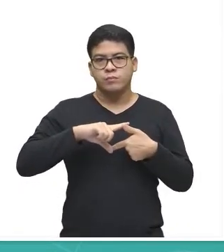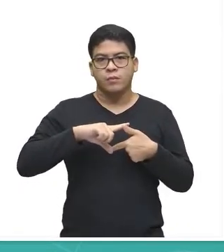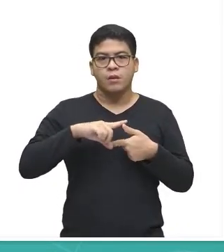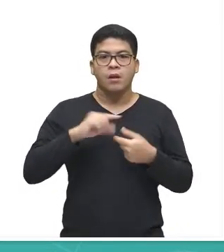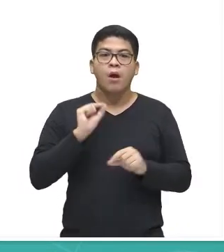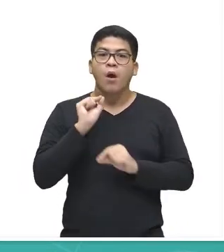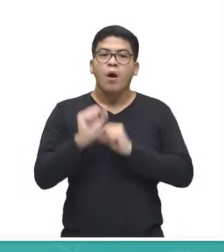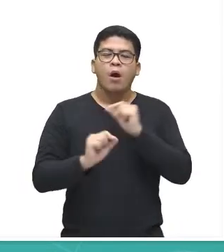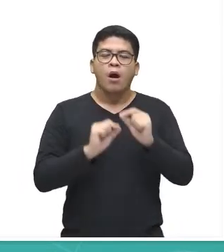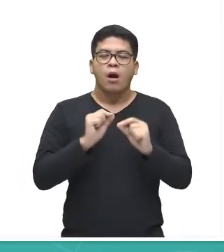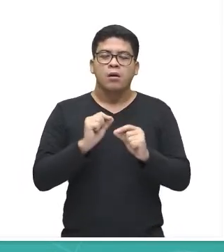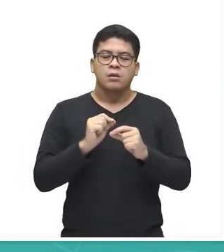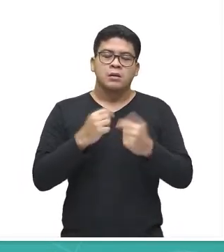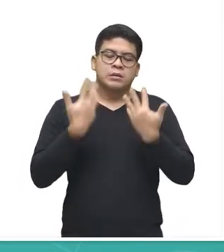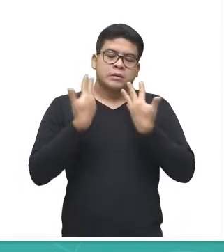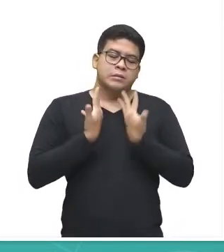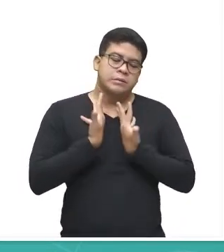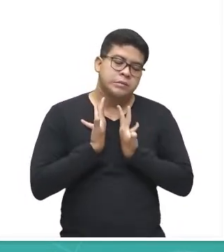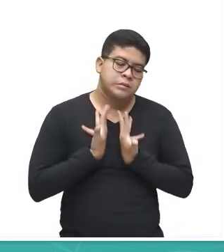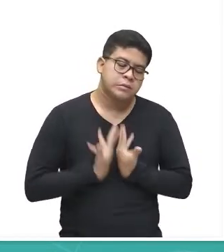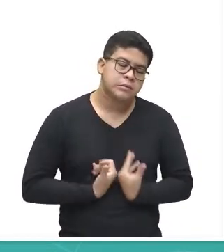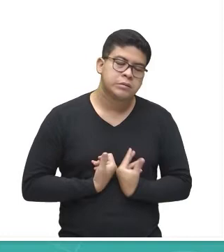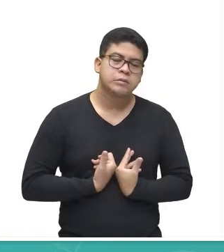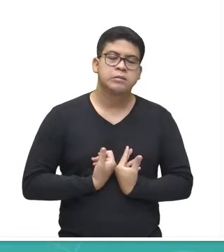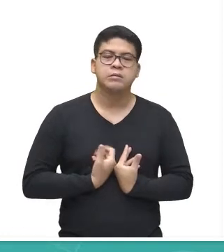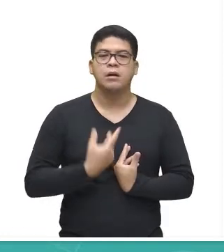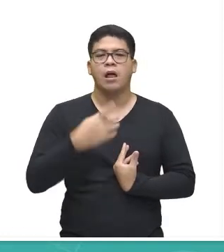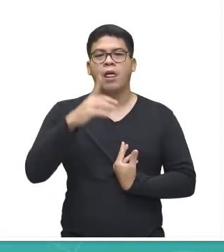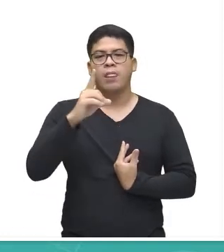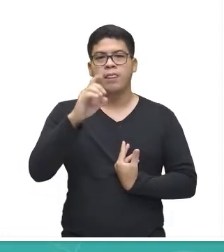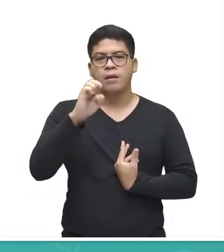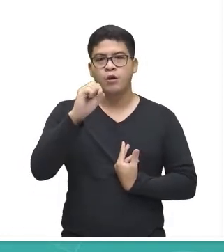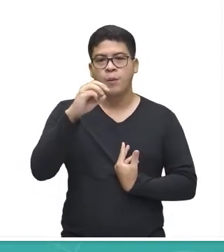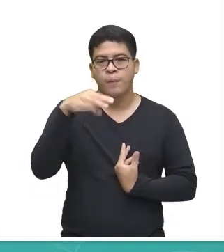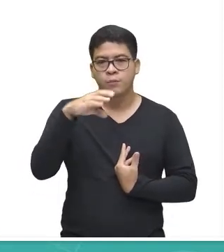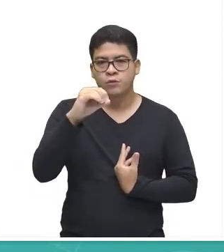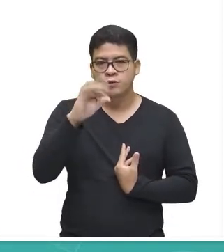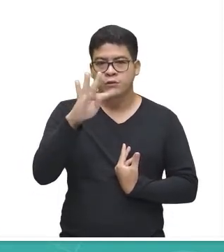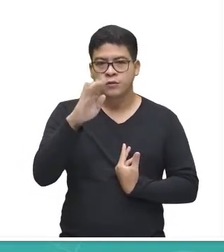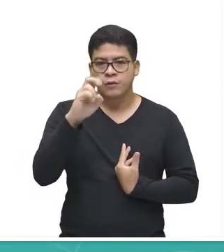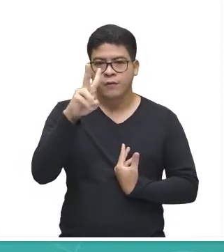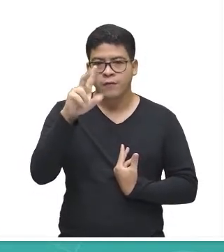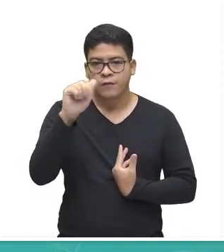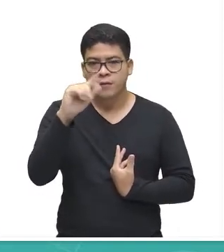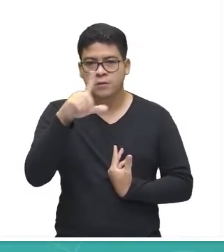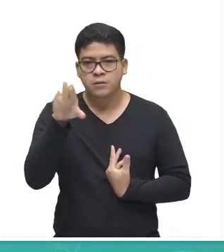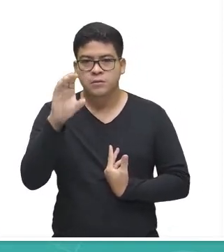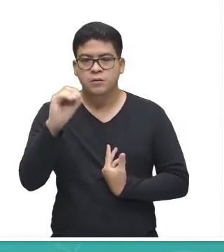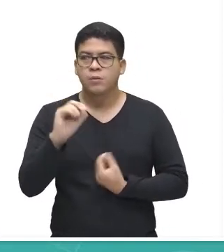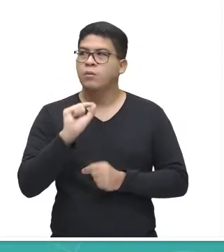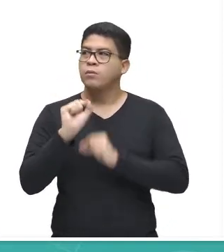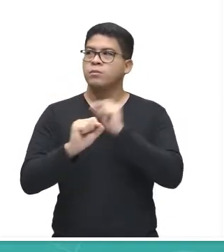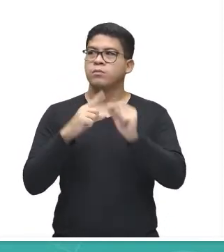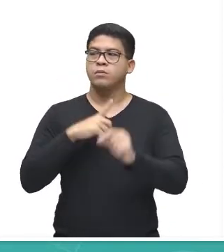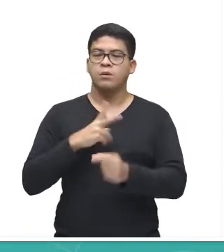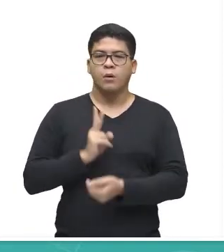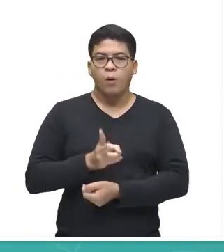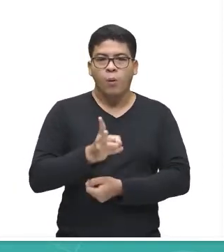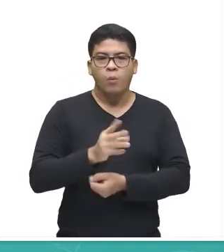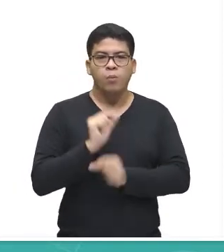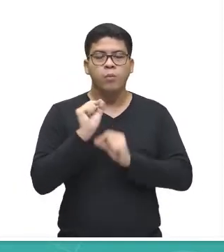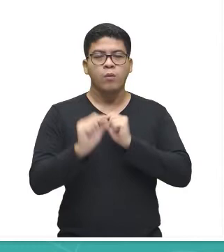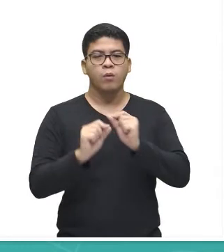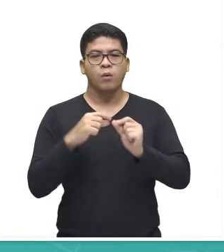a desmotivação. Por que desmotivação? É um comportamento frequente no adolescente, esse desinteresse